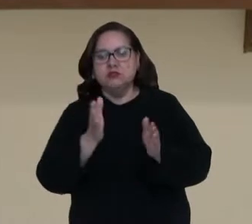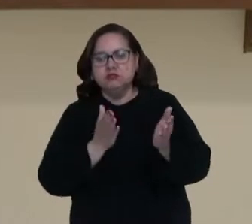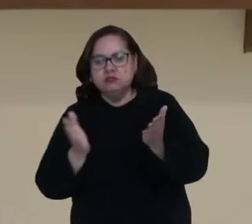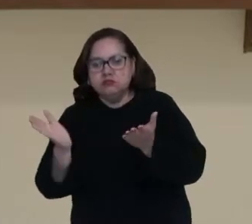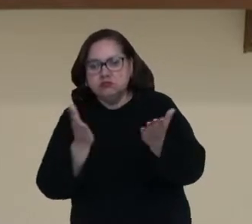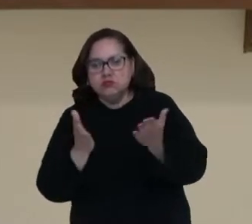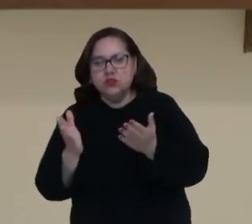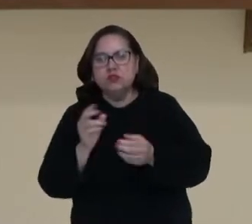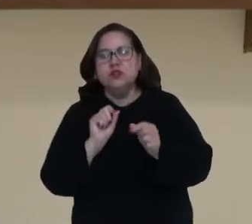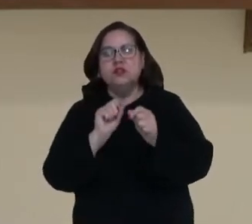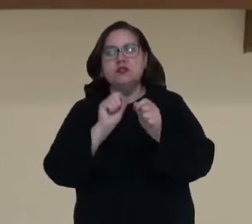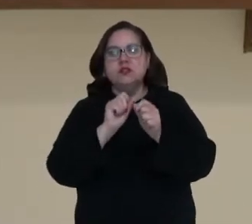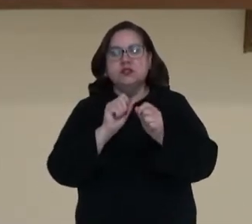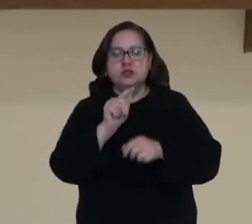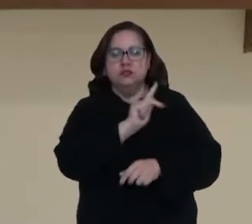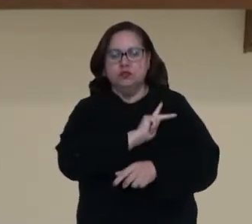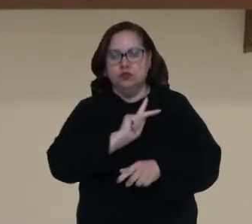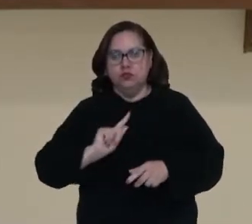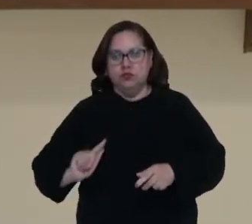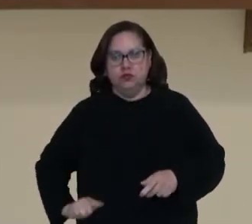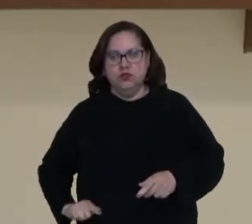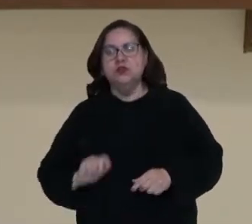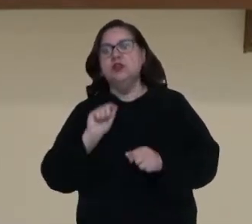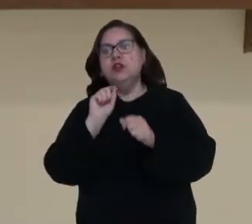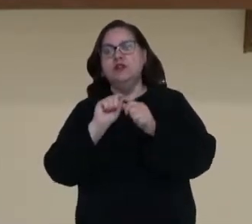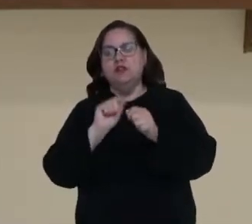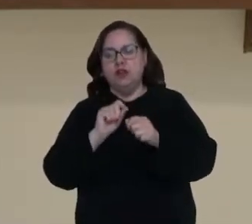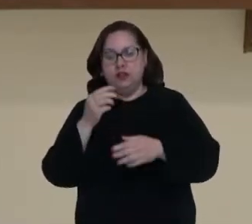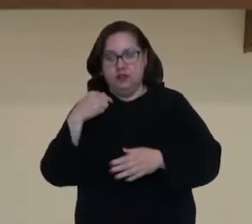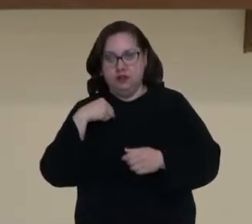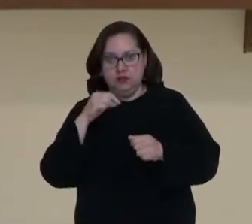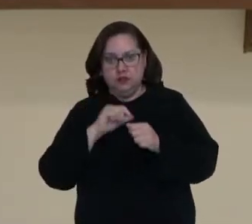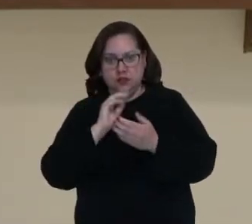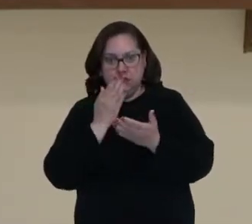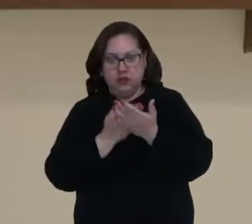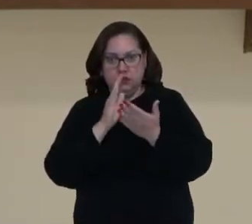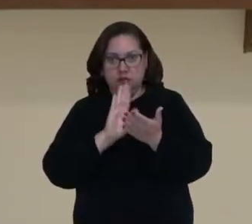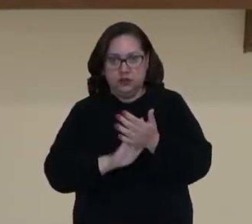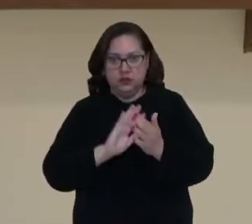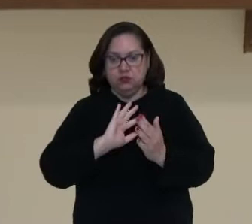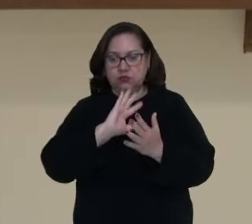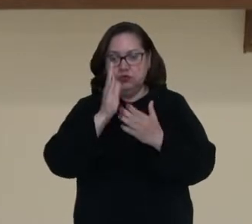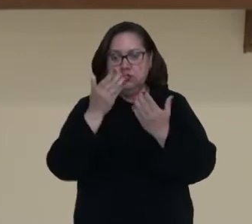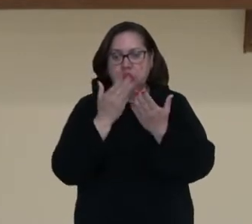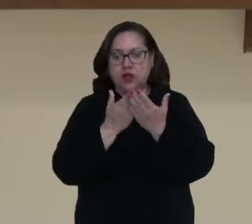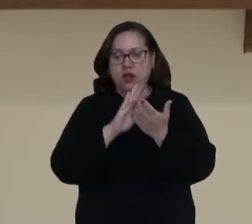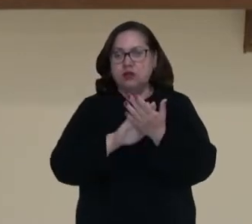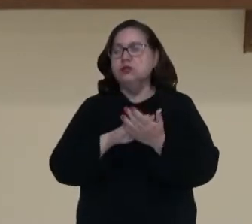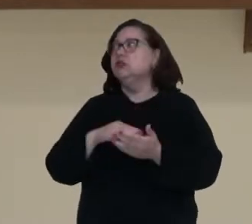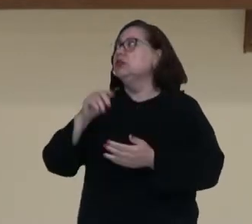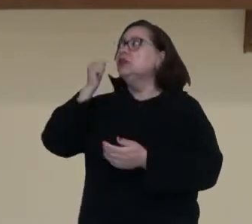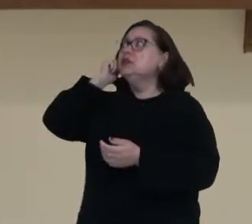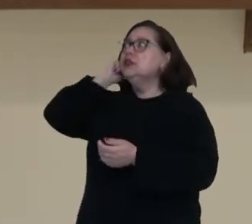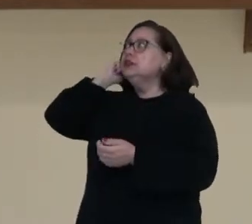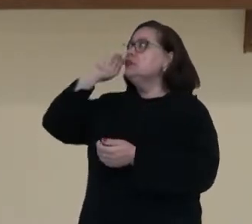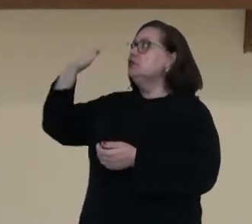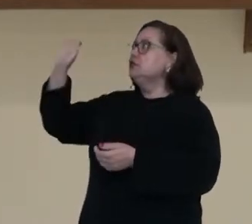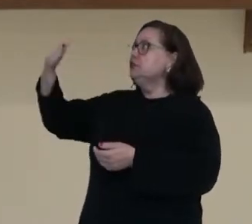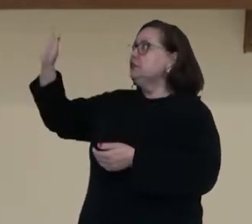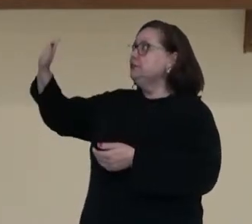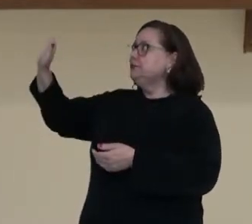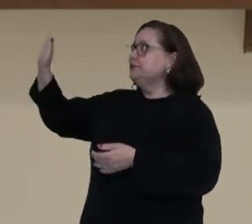às ações desse governo? E quem vai estar com a gente durante toda essa aula como a nossa intérprete é a